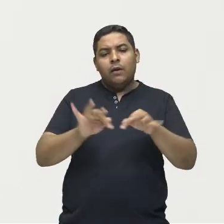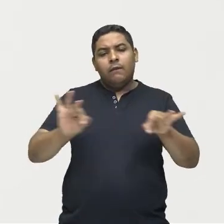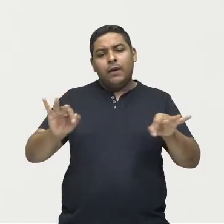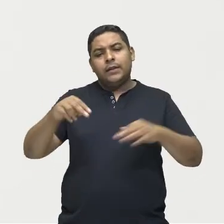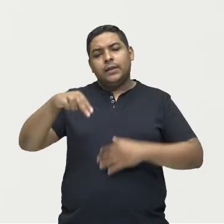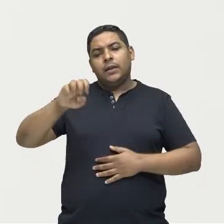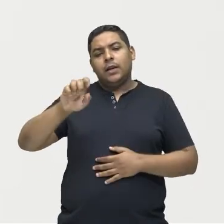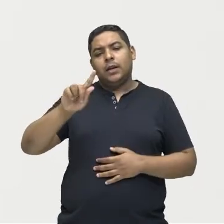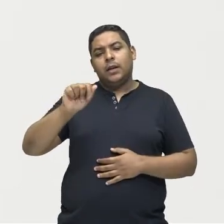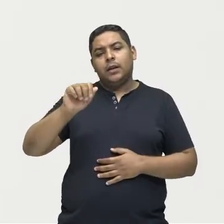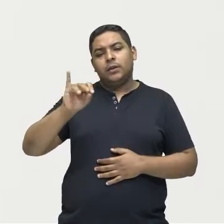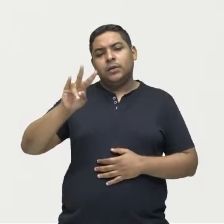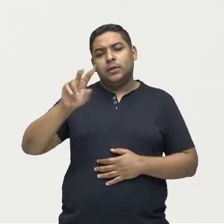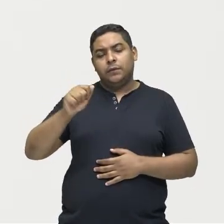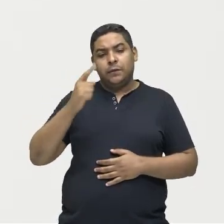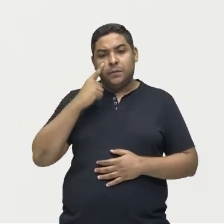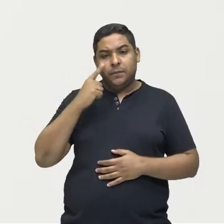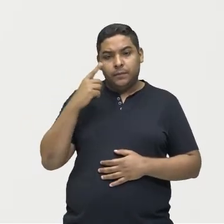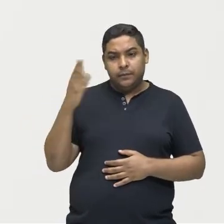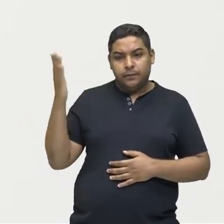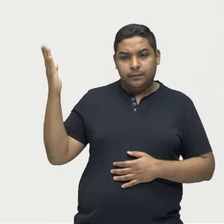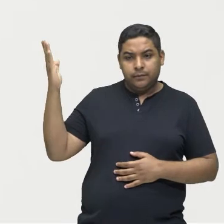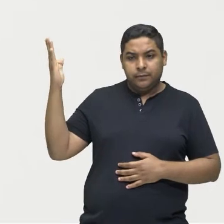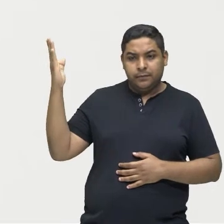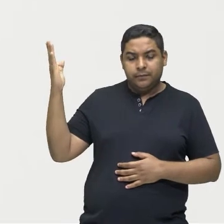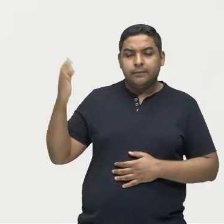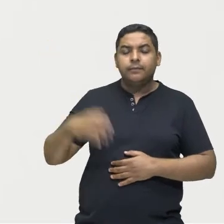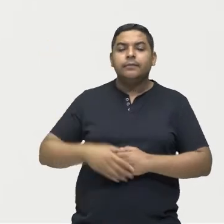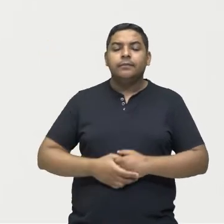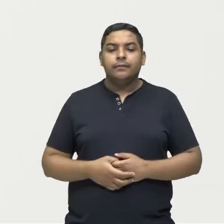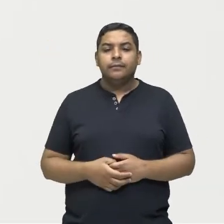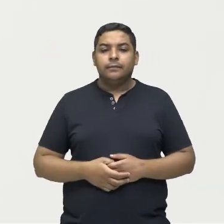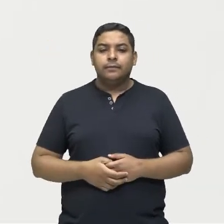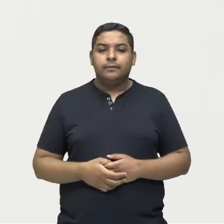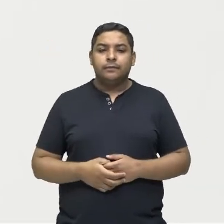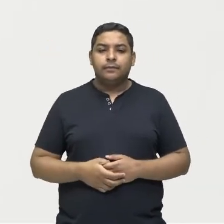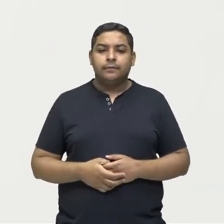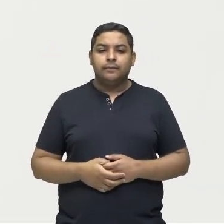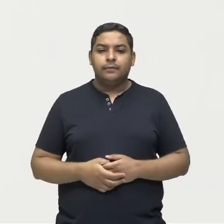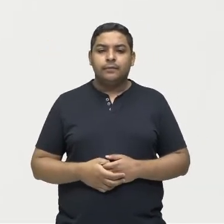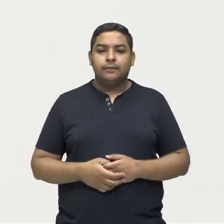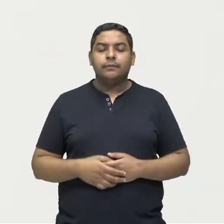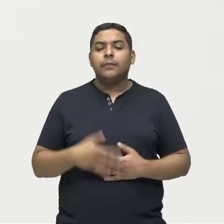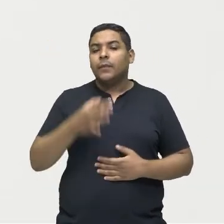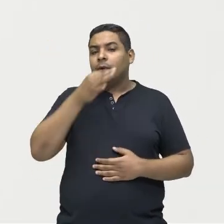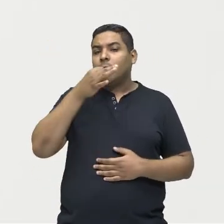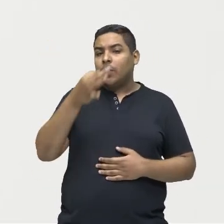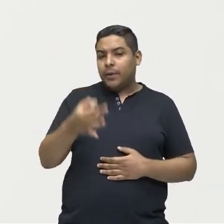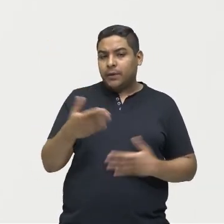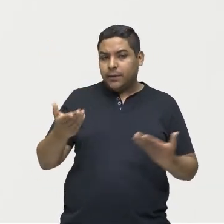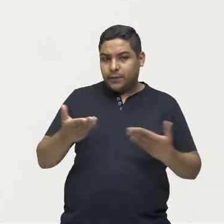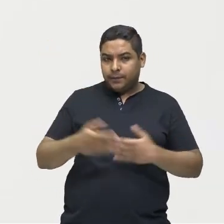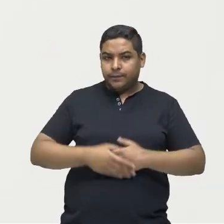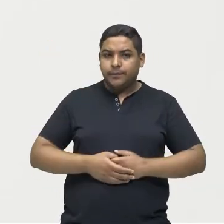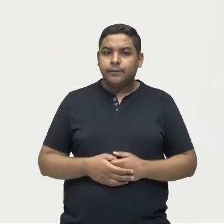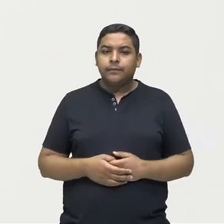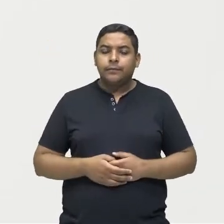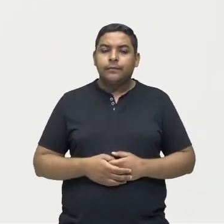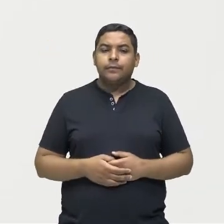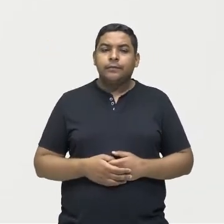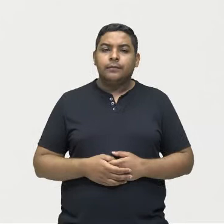to, tá? Então, essa aqui é a estrutura, certo? Como comentário, então, nós temos o seguinte, olha